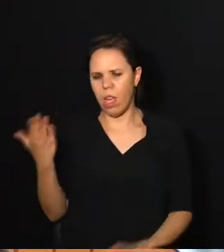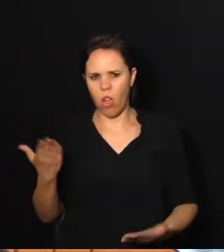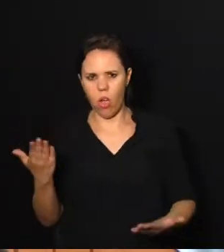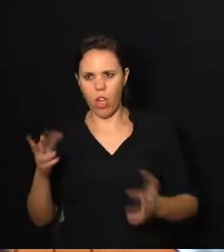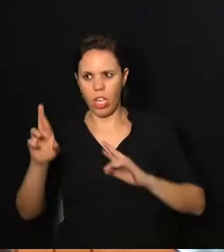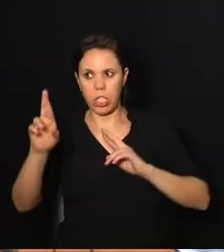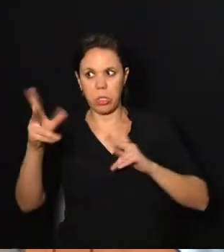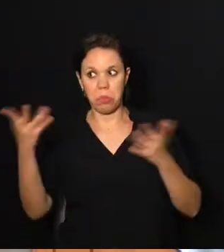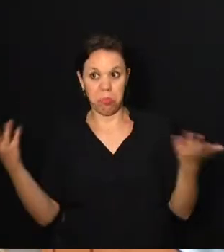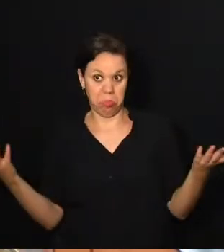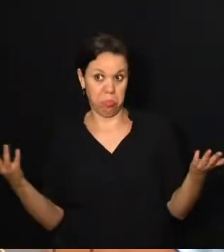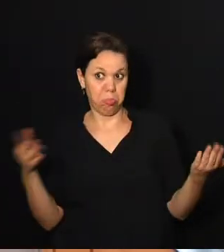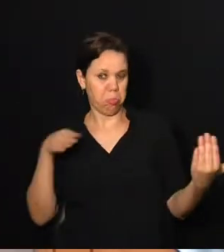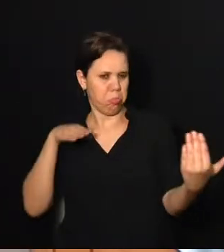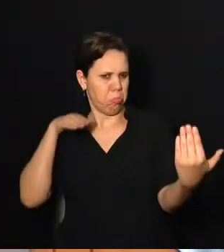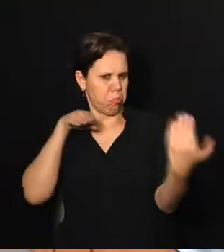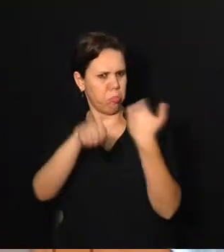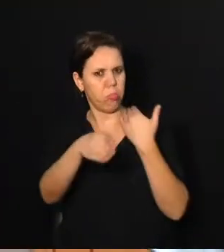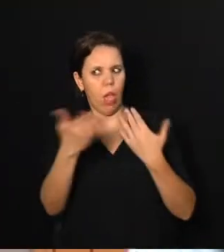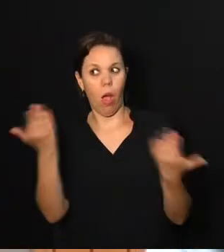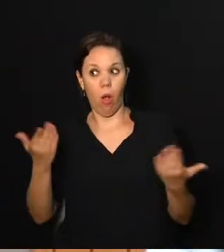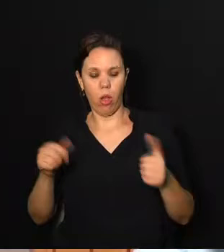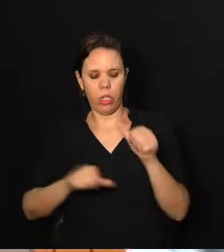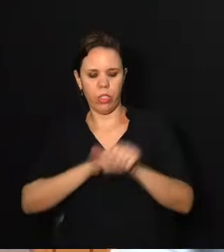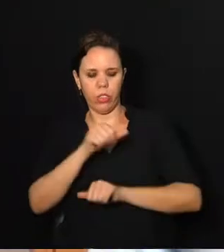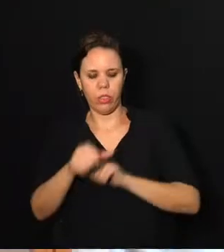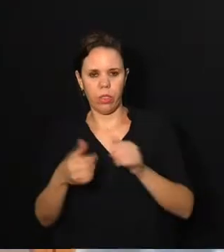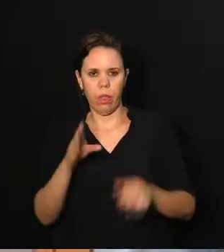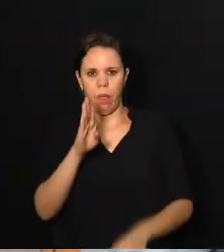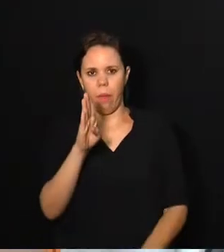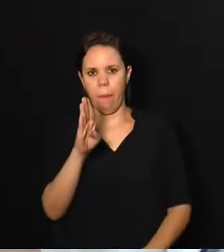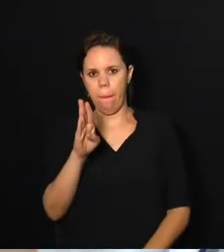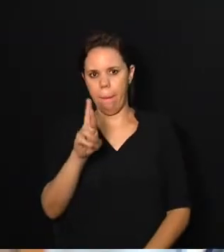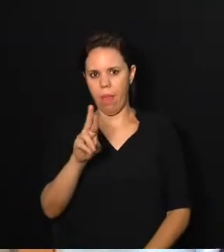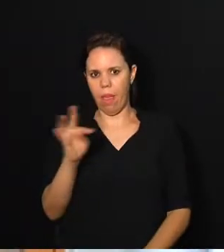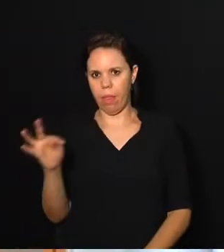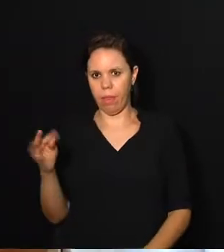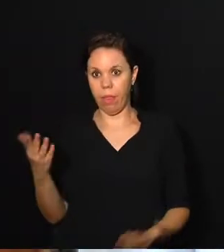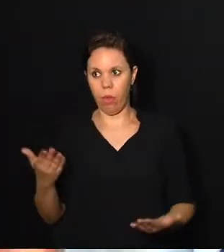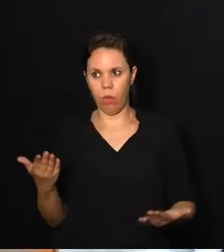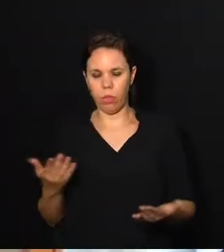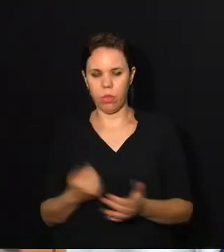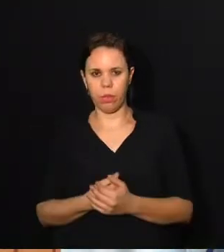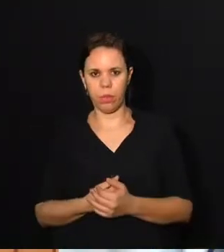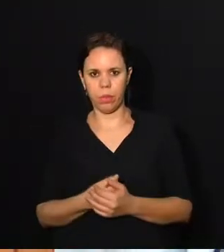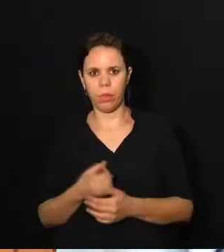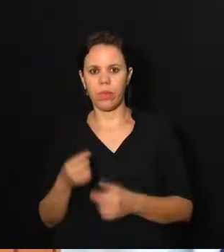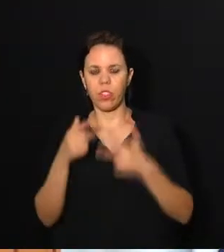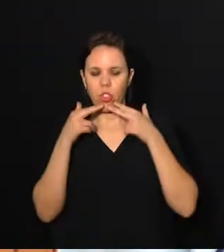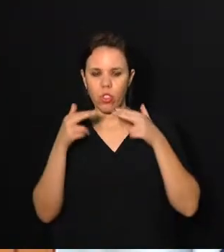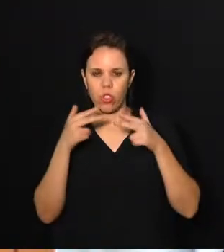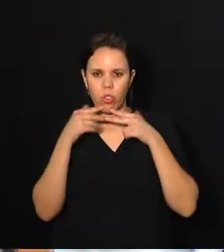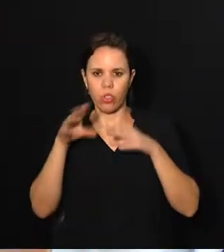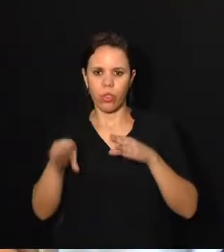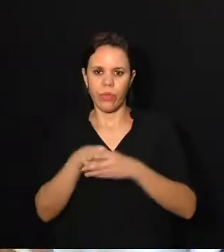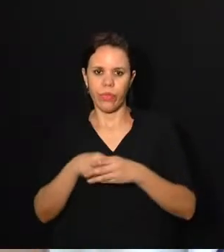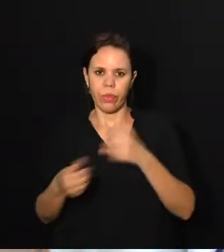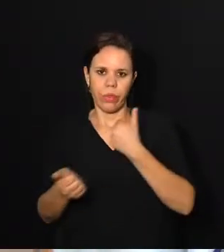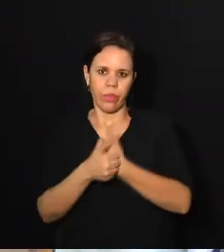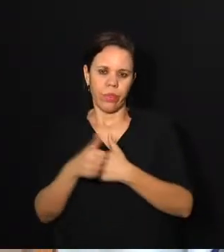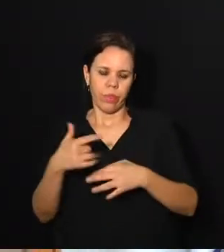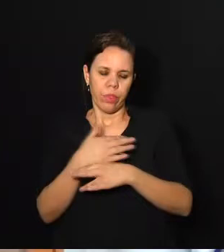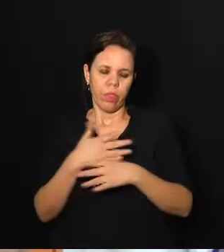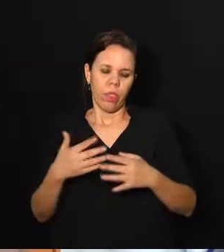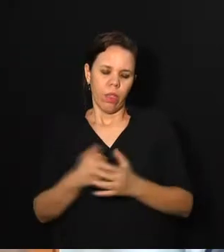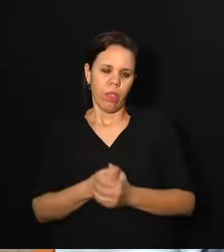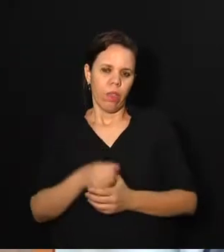Florense, né? Entendeu? Quando a gente vê o BRT hoje, o BRT é uma inovação que aproximou a cidade. Quando a